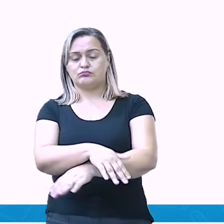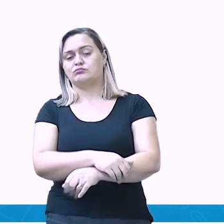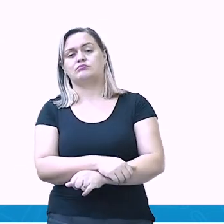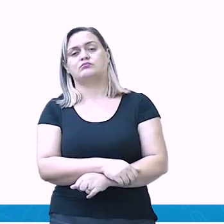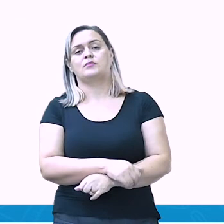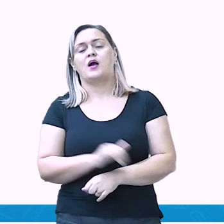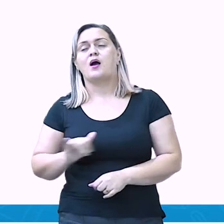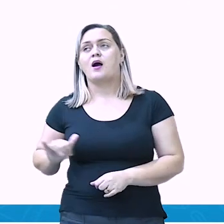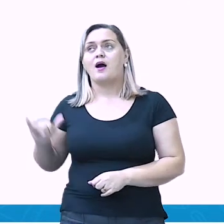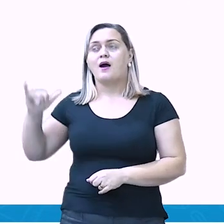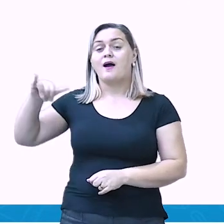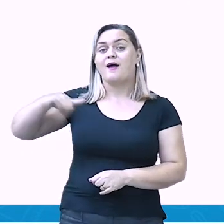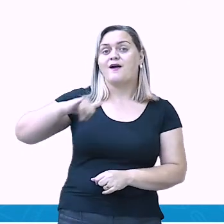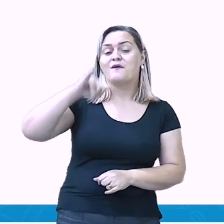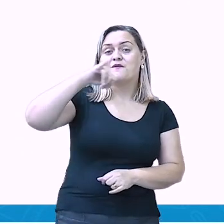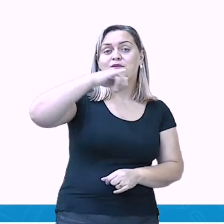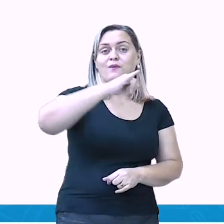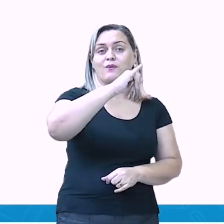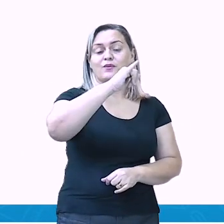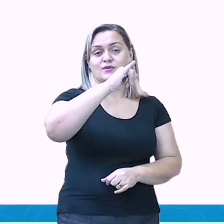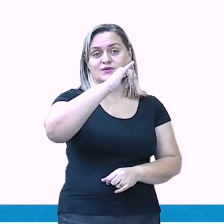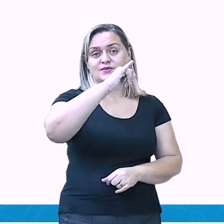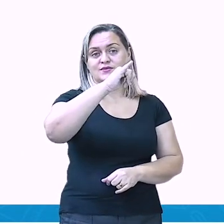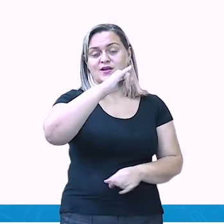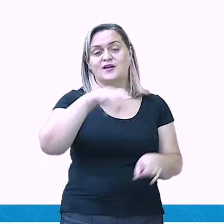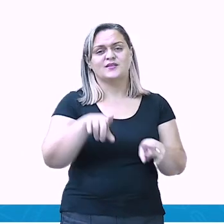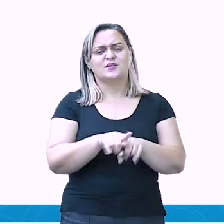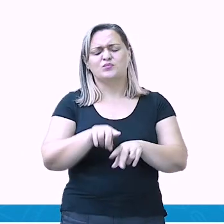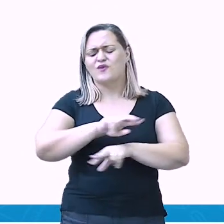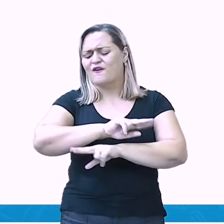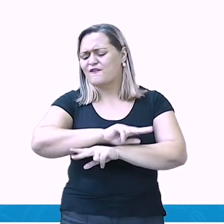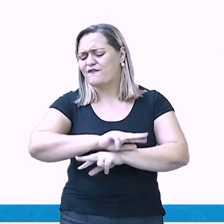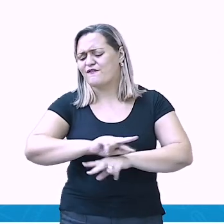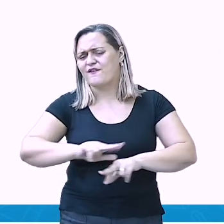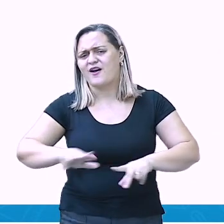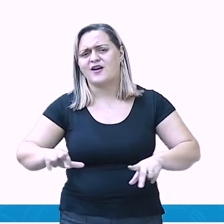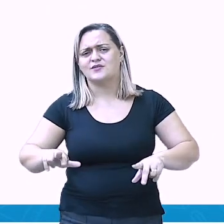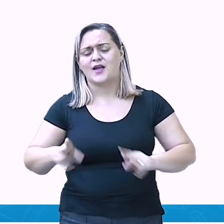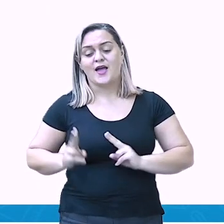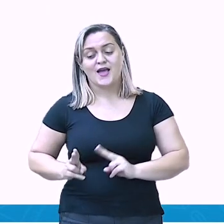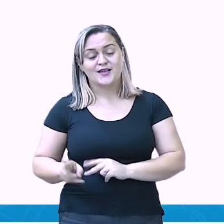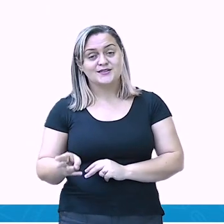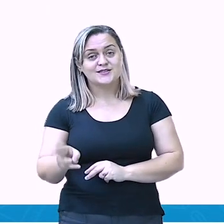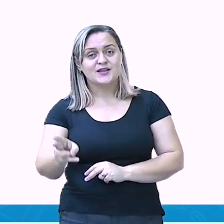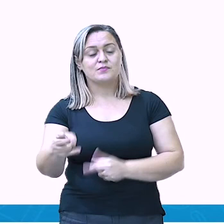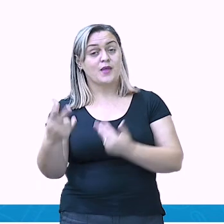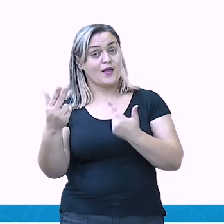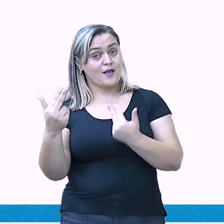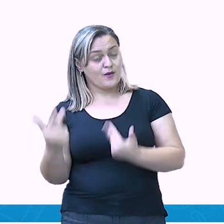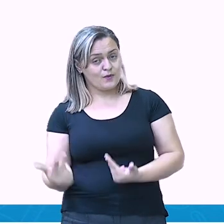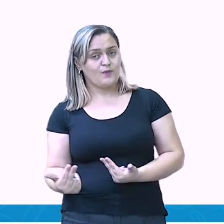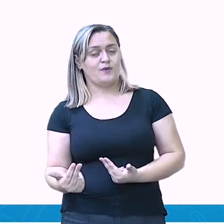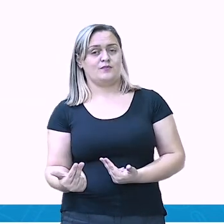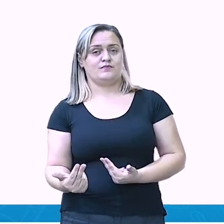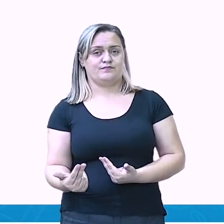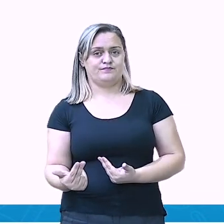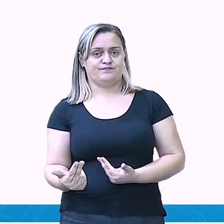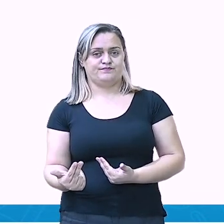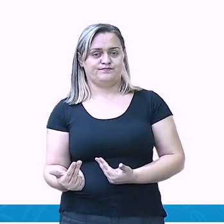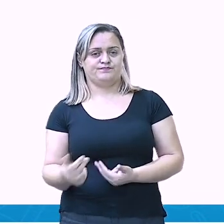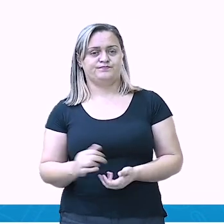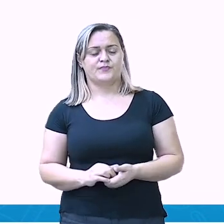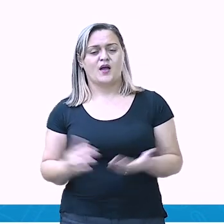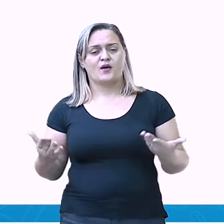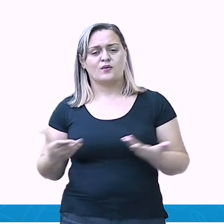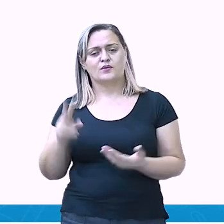para representar aeroportos, entre outros inúmeros exemplos. A escala que eu falei com vocês, tá vendo?